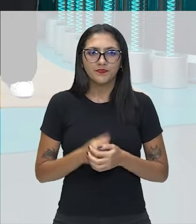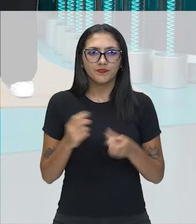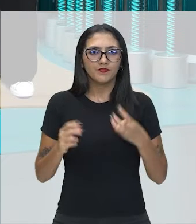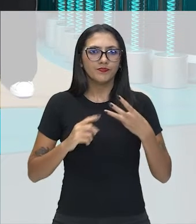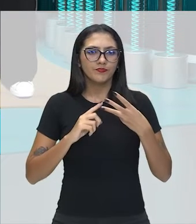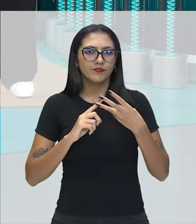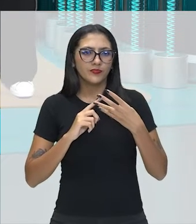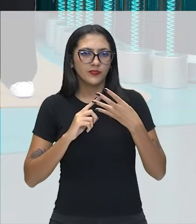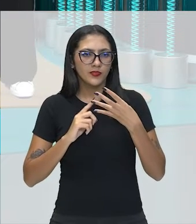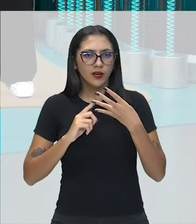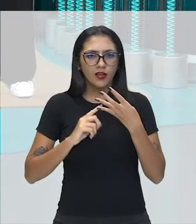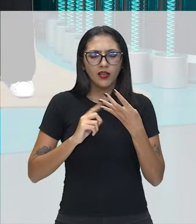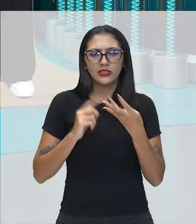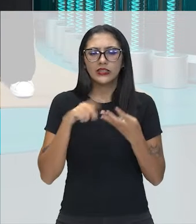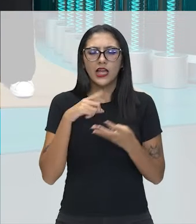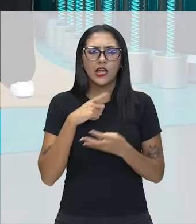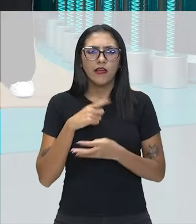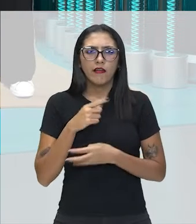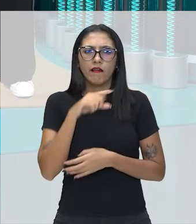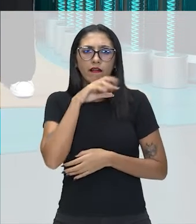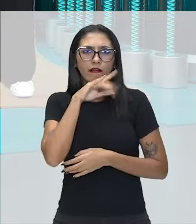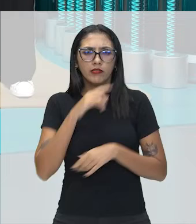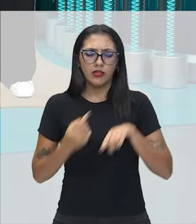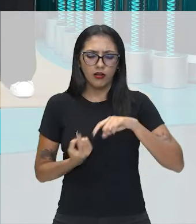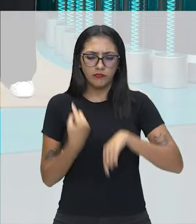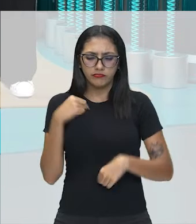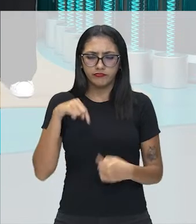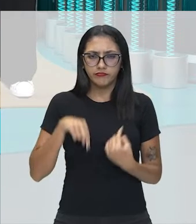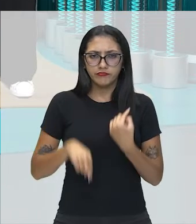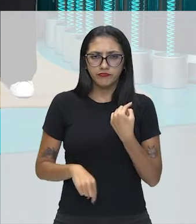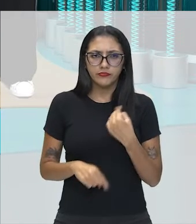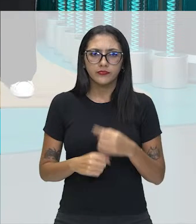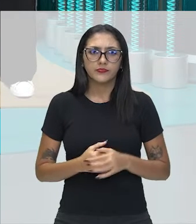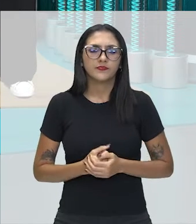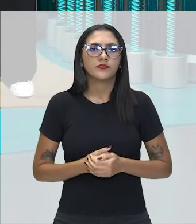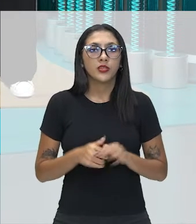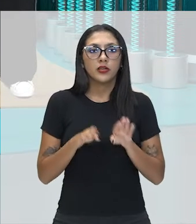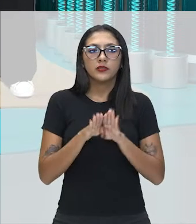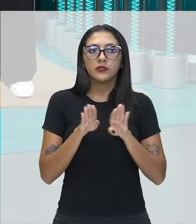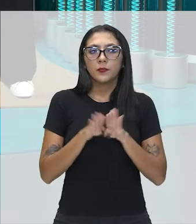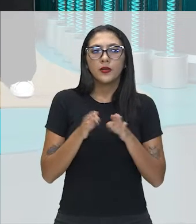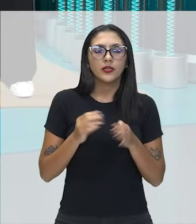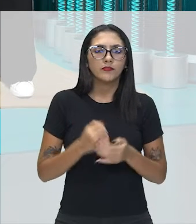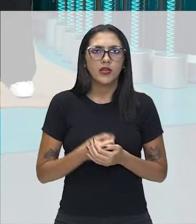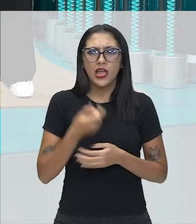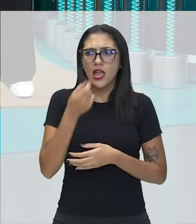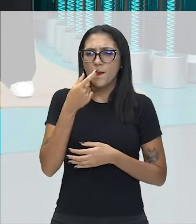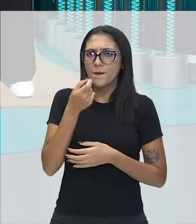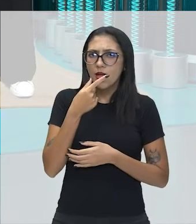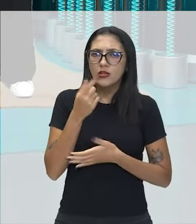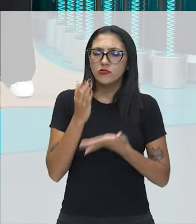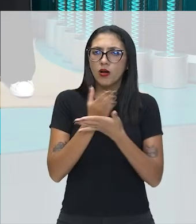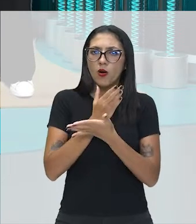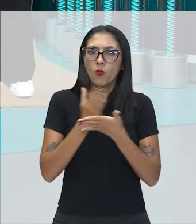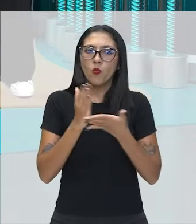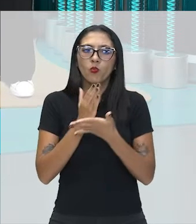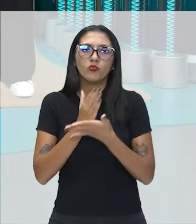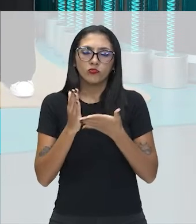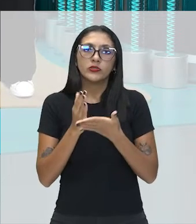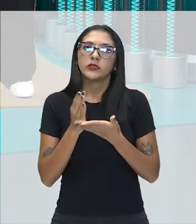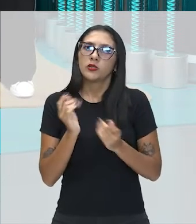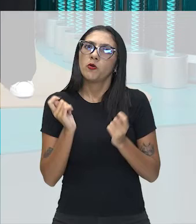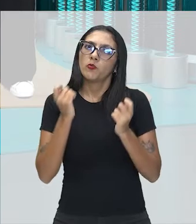circulação também é um causador da cãibra. O uso de certos medicamentos também pode ter como efeito colateral a